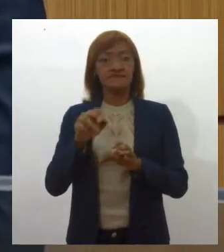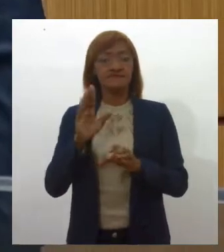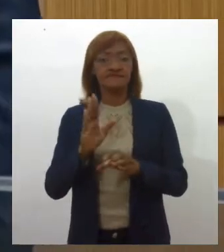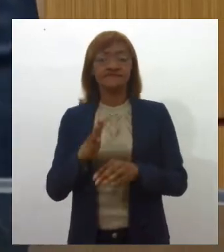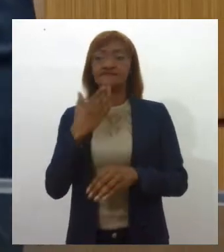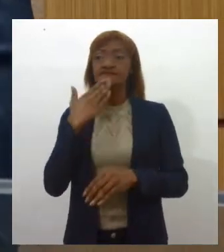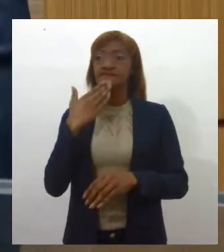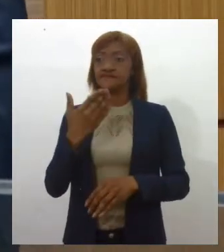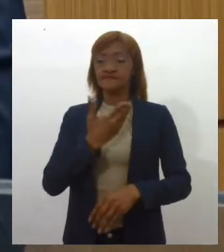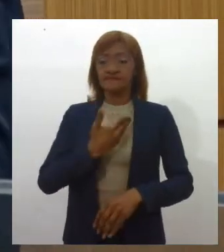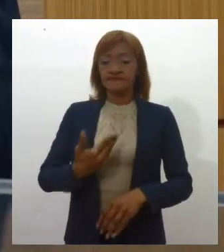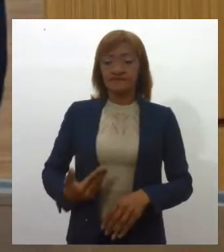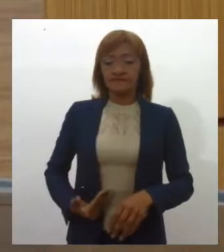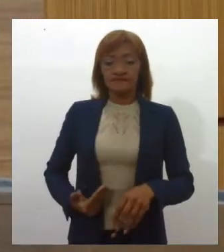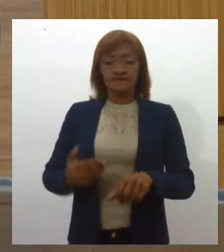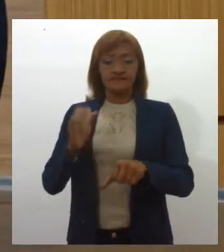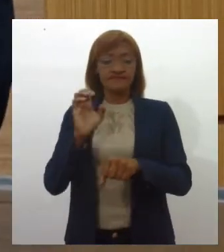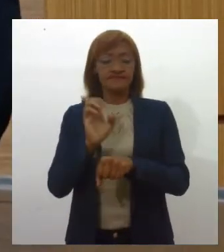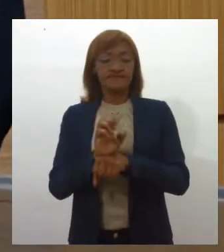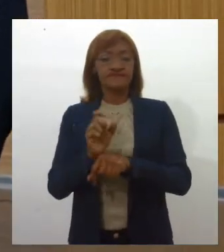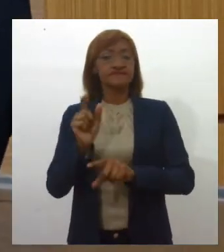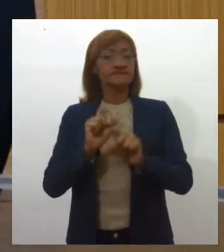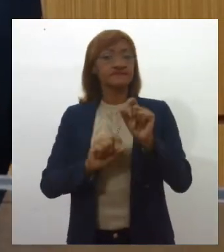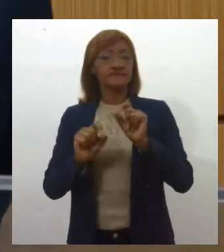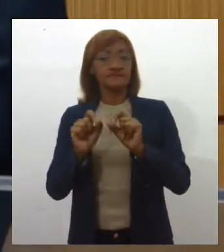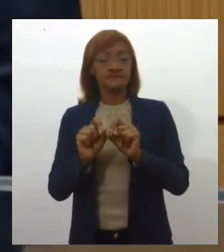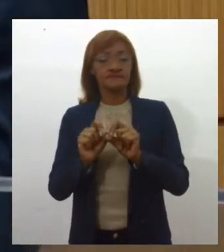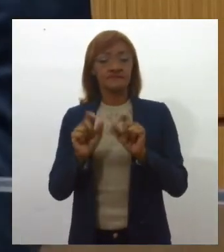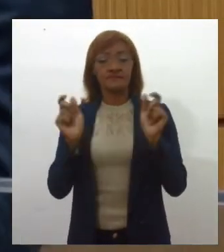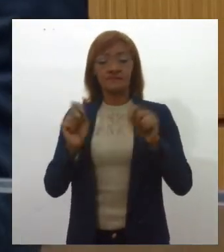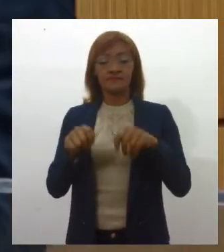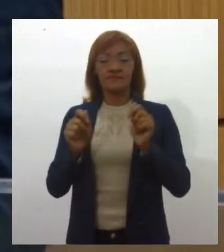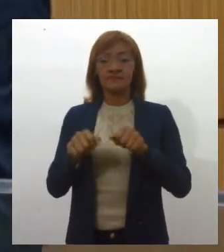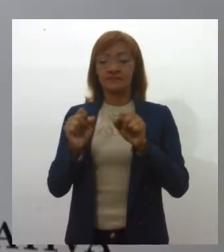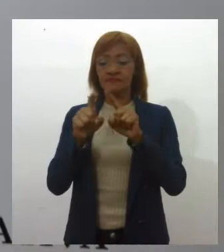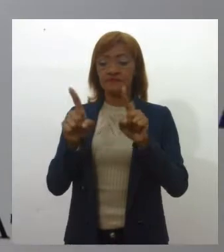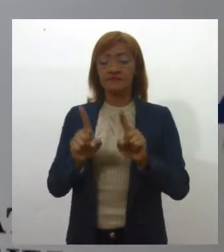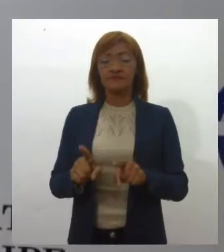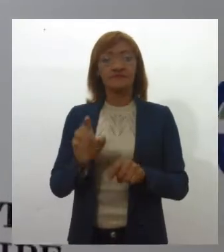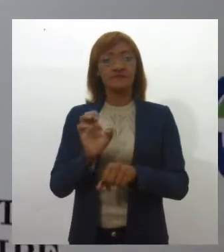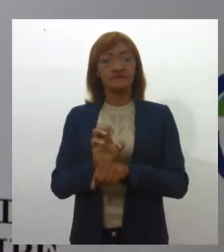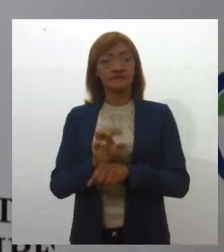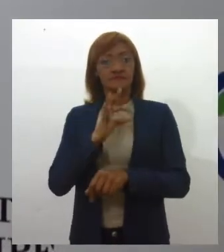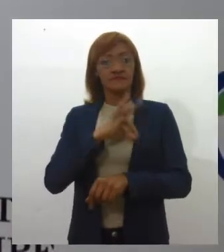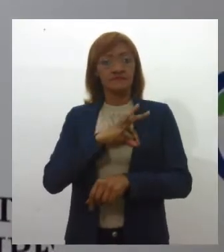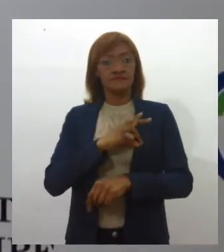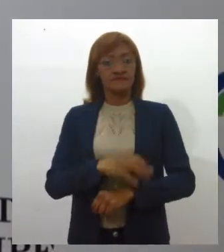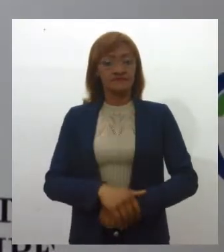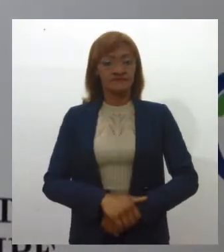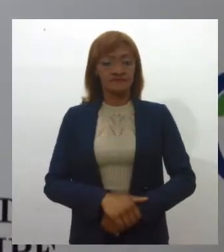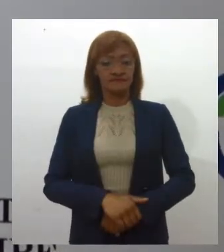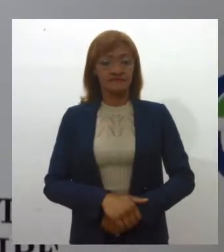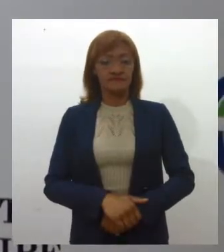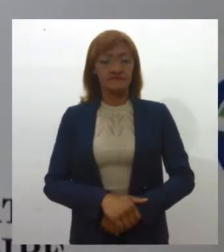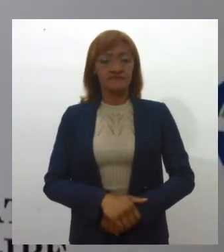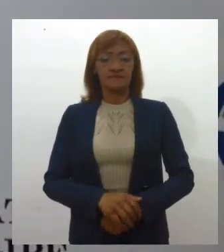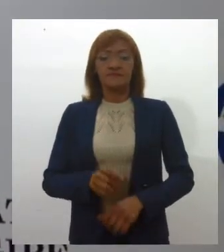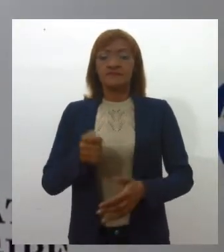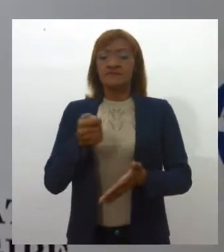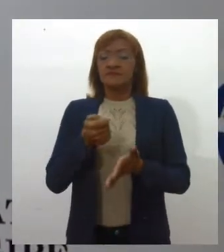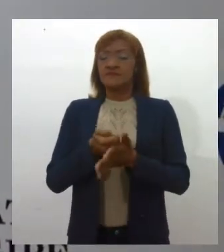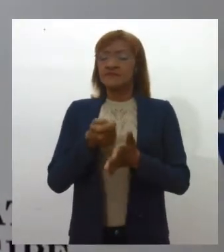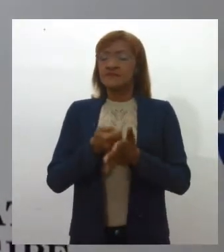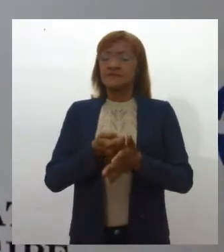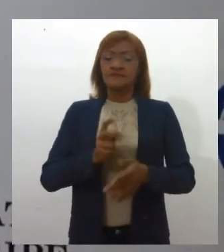apelo ao governo do estado com relação ao reajuste dos servidores estaduais. Eu tenho, de forma renitente, cobrado